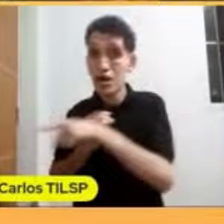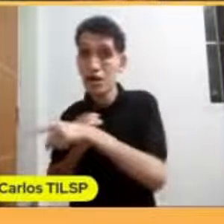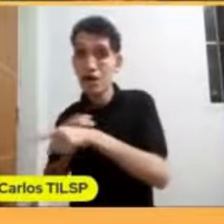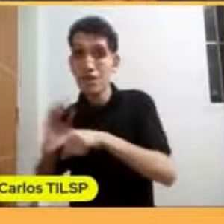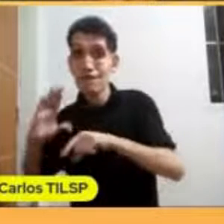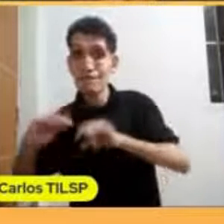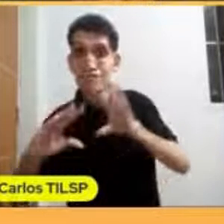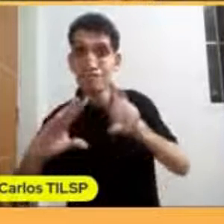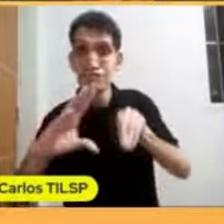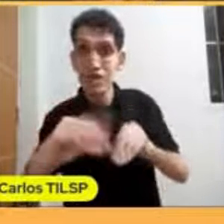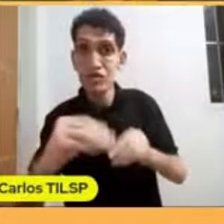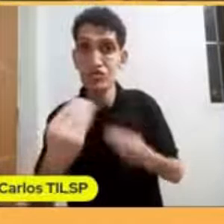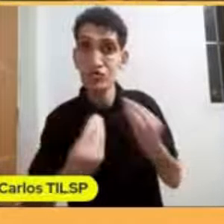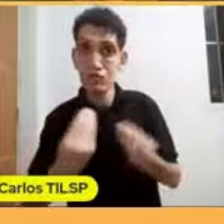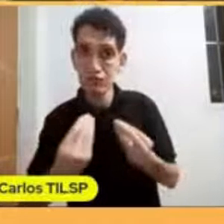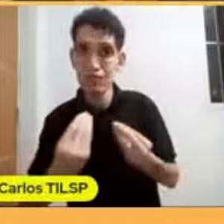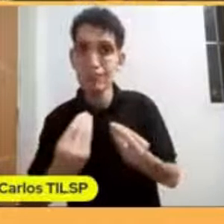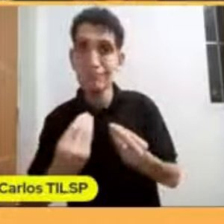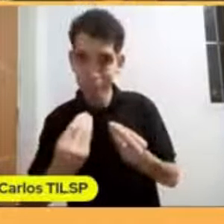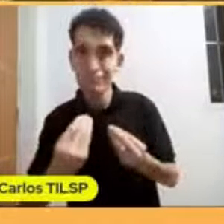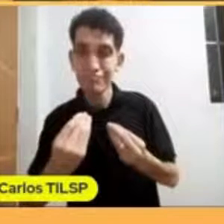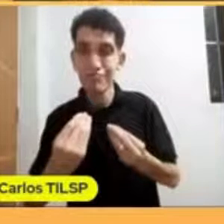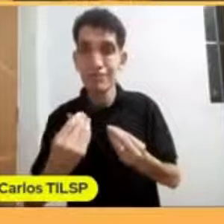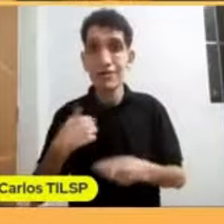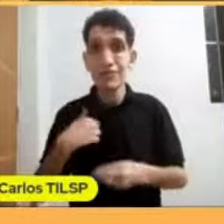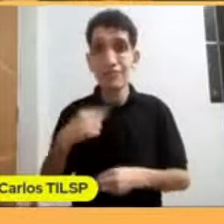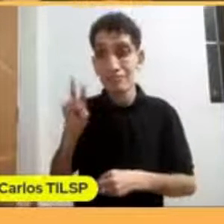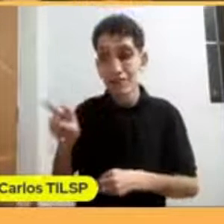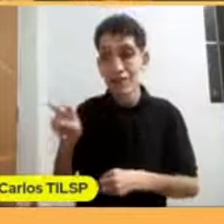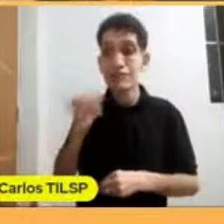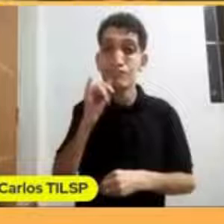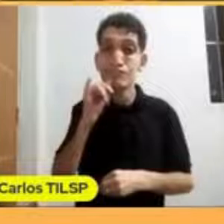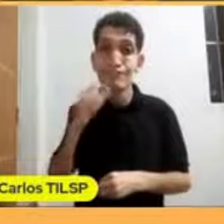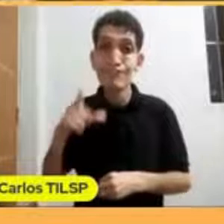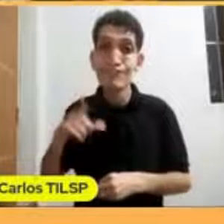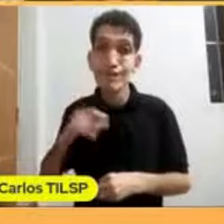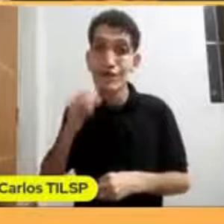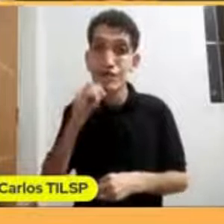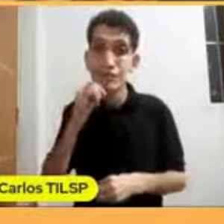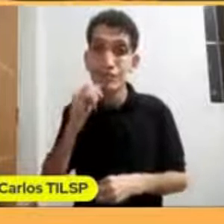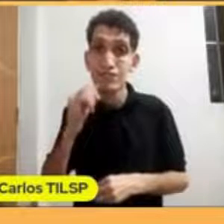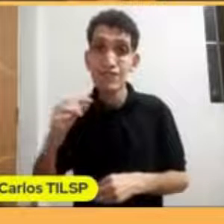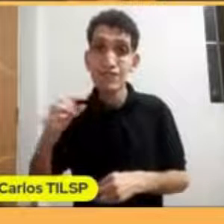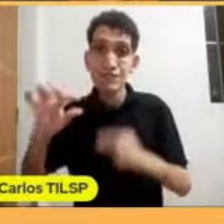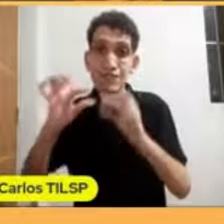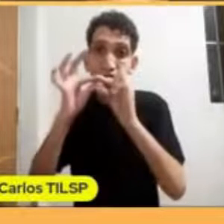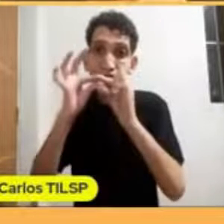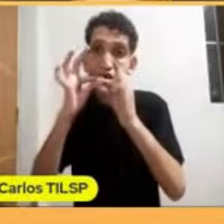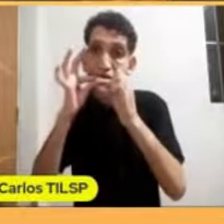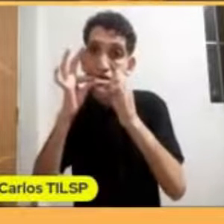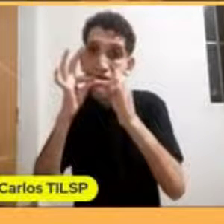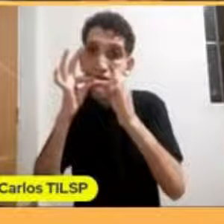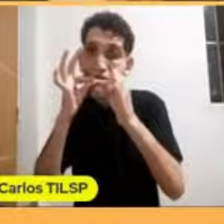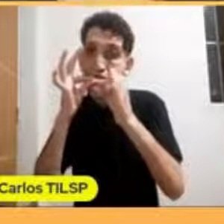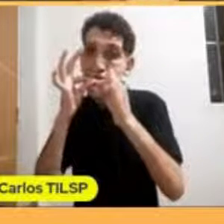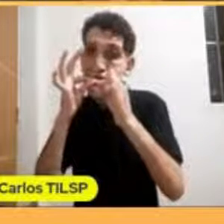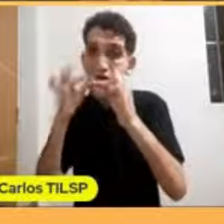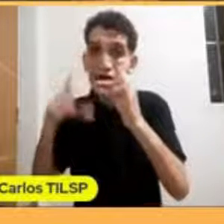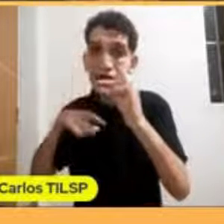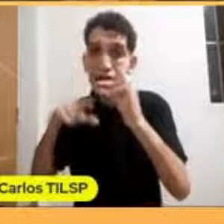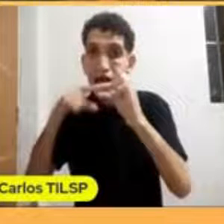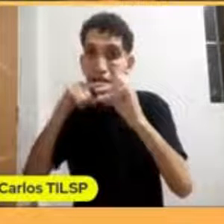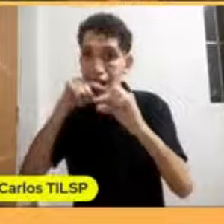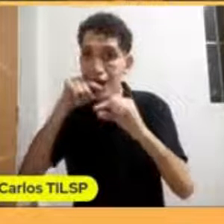naquela aplicação, tá certo? Tem muitos que utilizam, por exemplo, uma ponteira na boca, e ela consegue fazer todo o